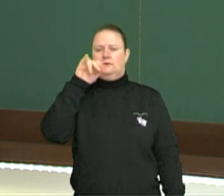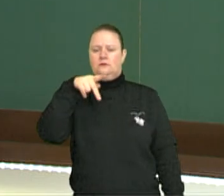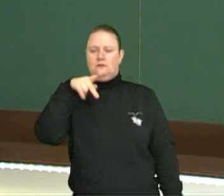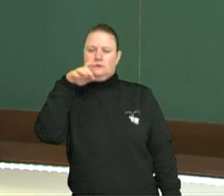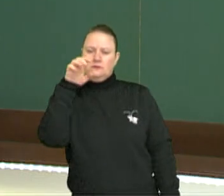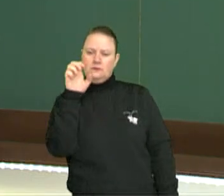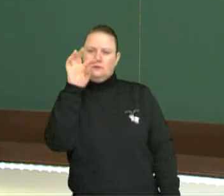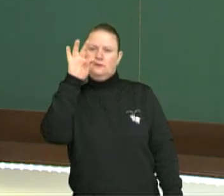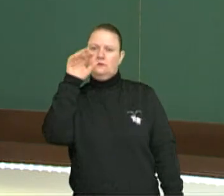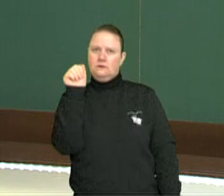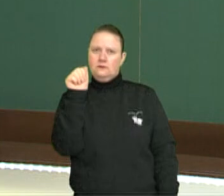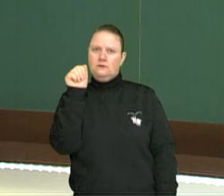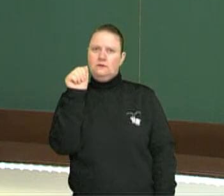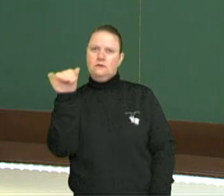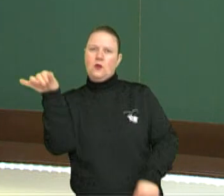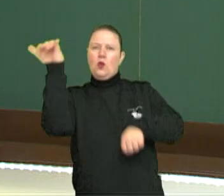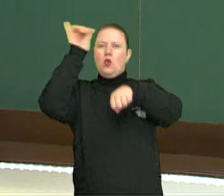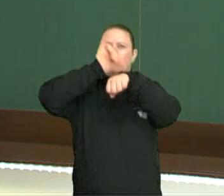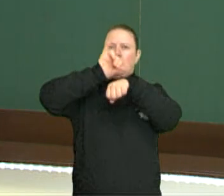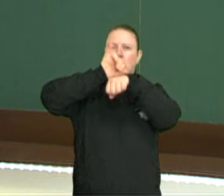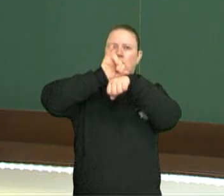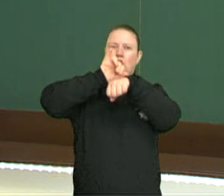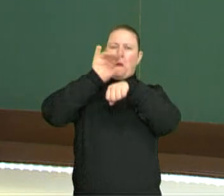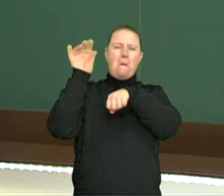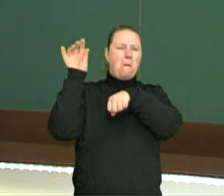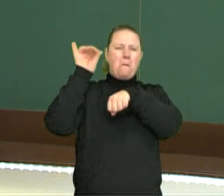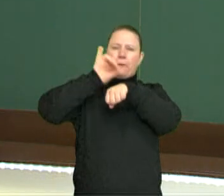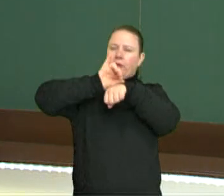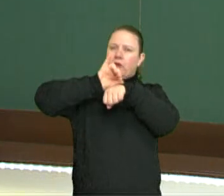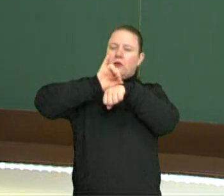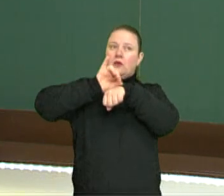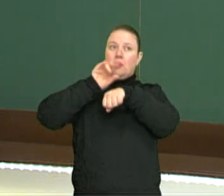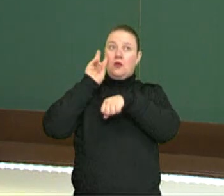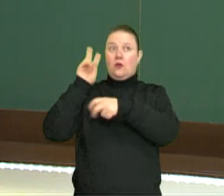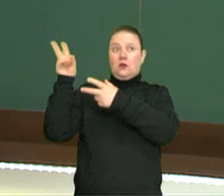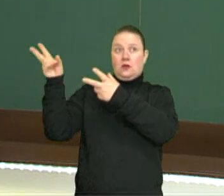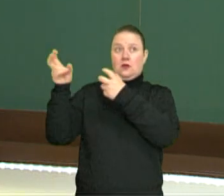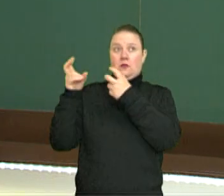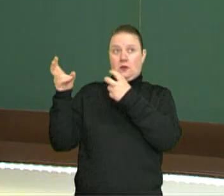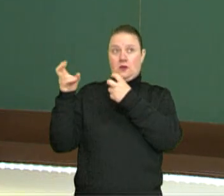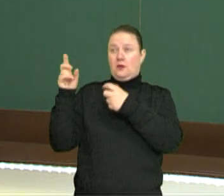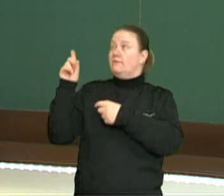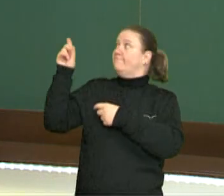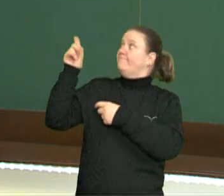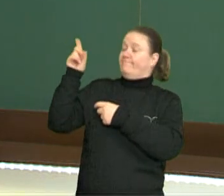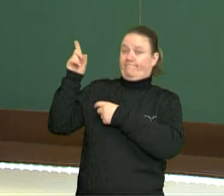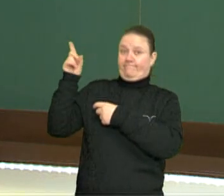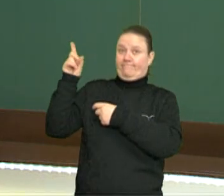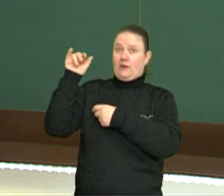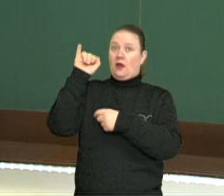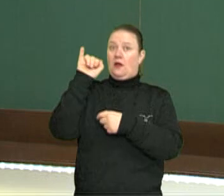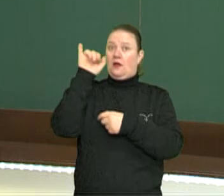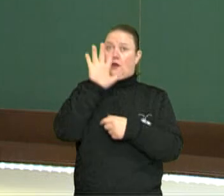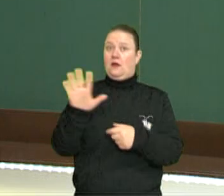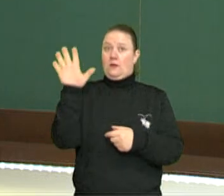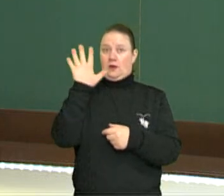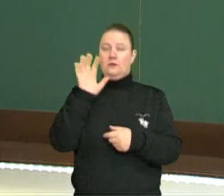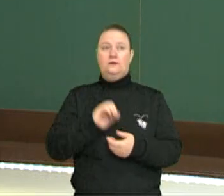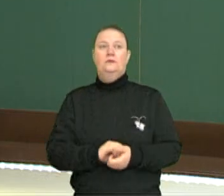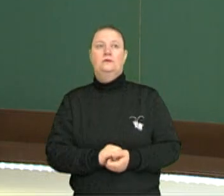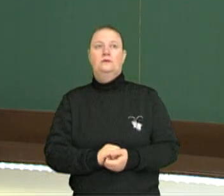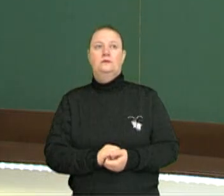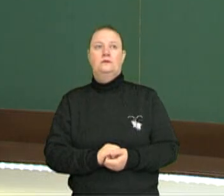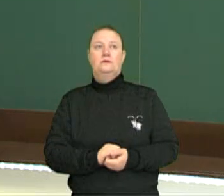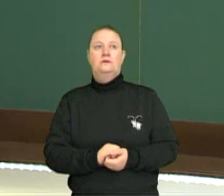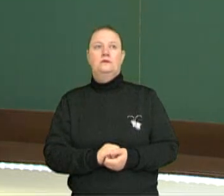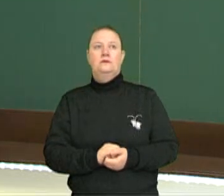para o centro, certo? Então, se você for olhar o slide que a gente tem aqui, tu vai perceber que a trajetória